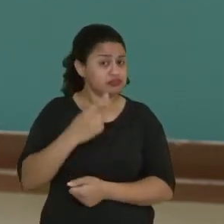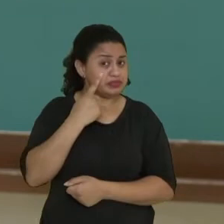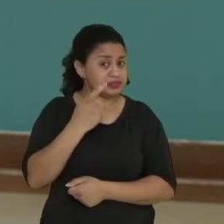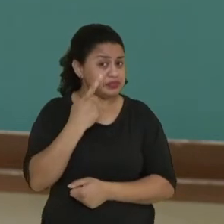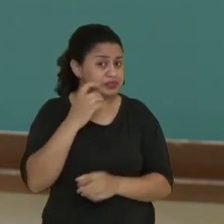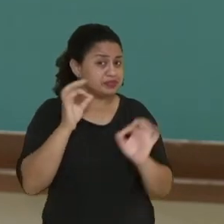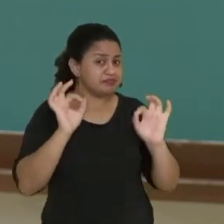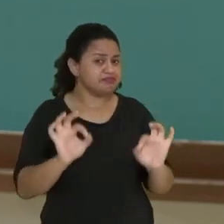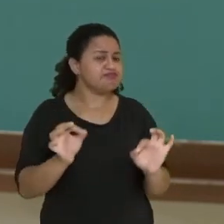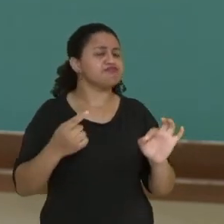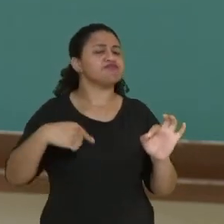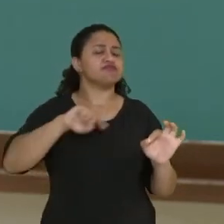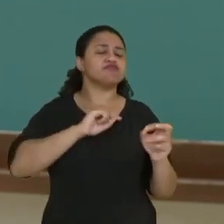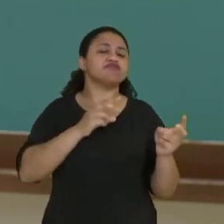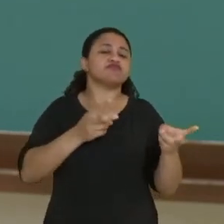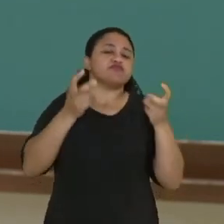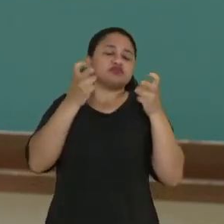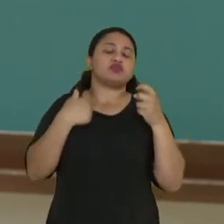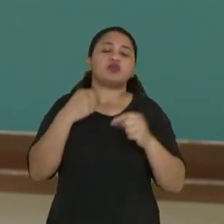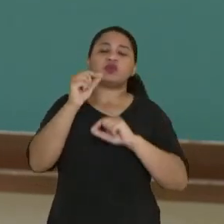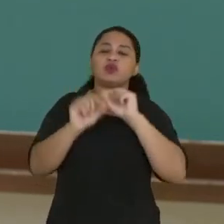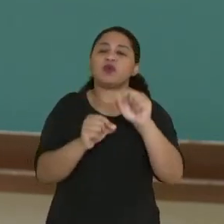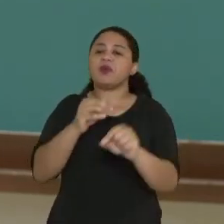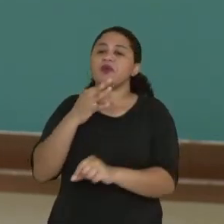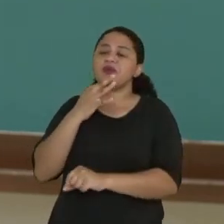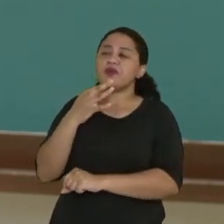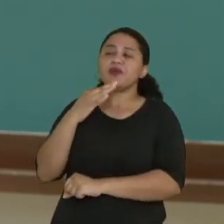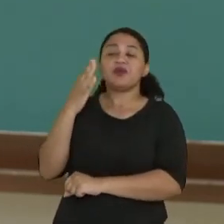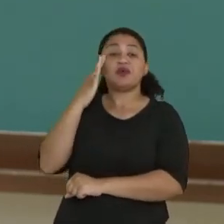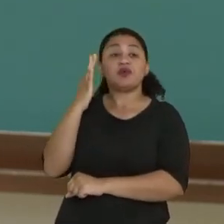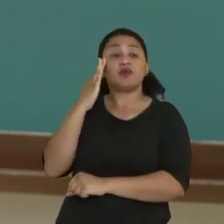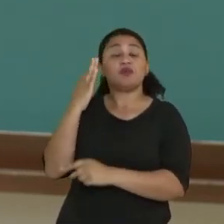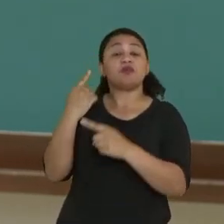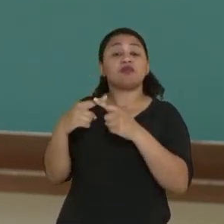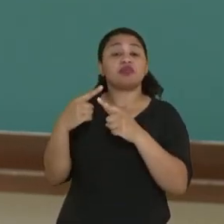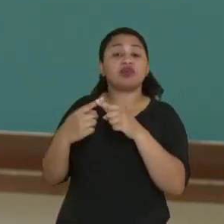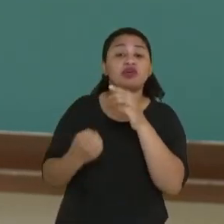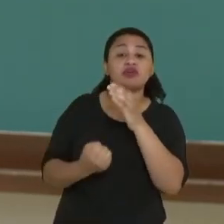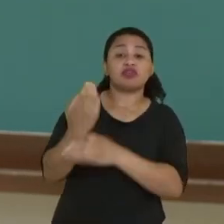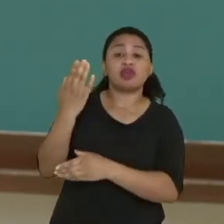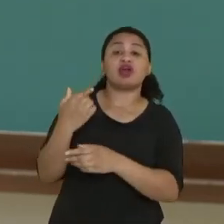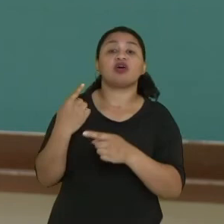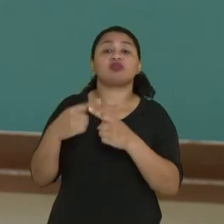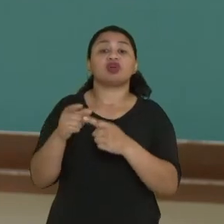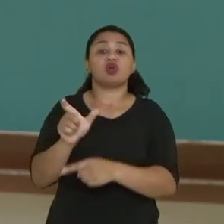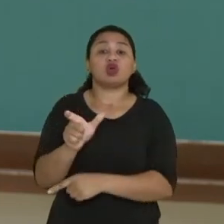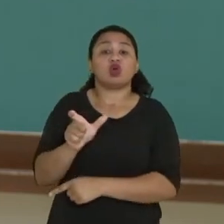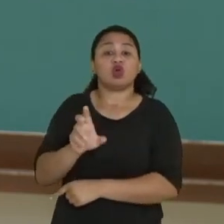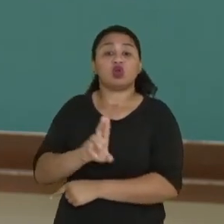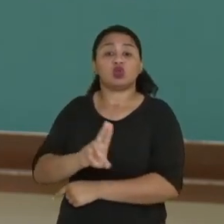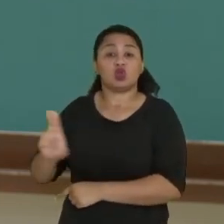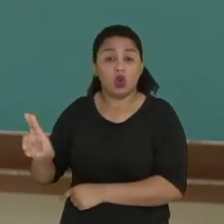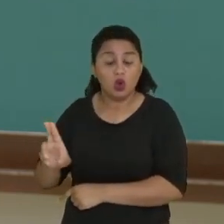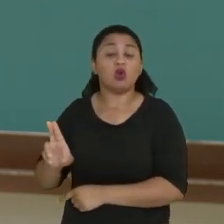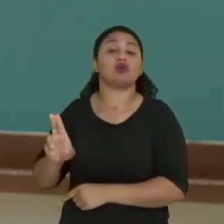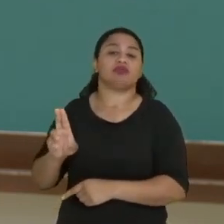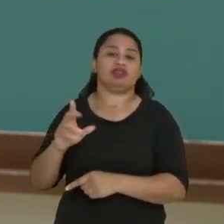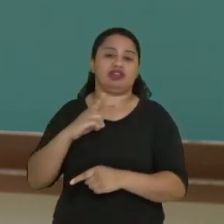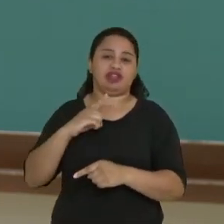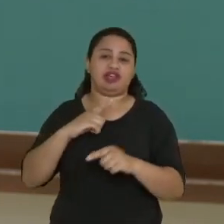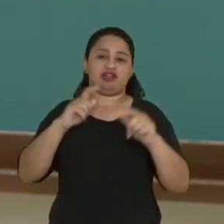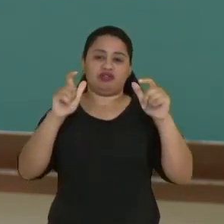né? Percebermos, então, por que foi elaborado, por que esse nome, né, de bumbódromo foi dado,